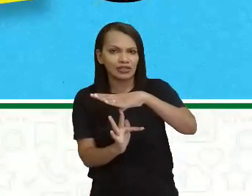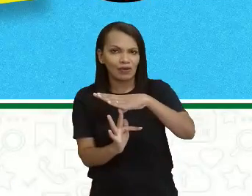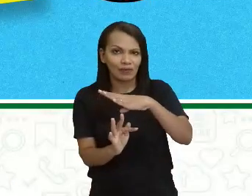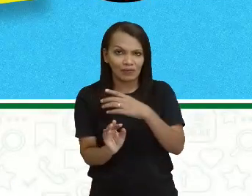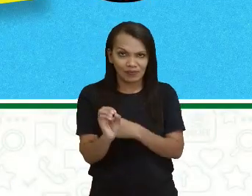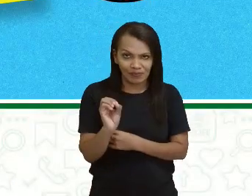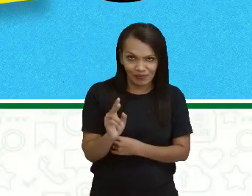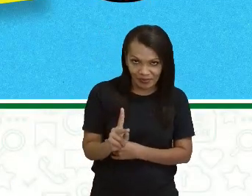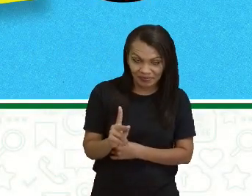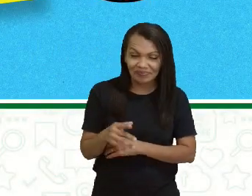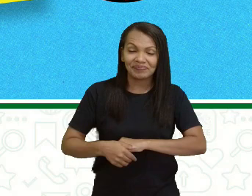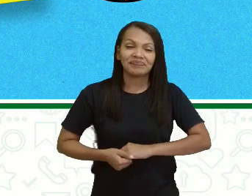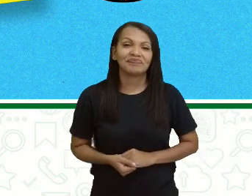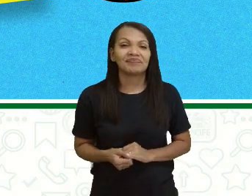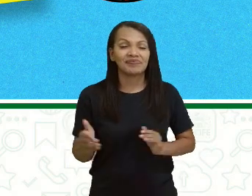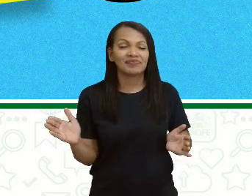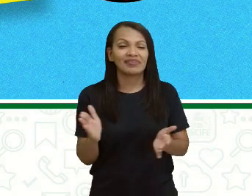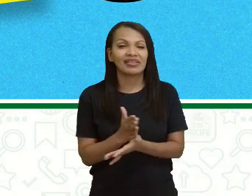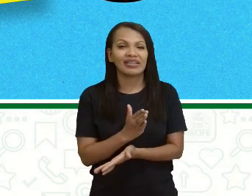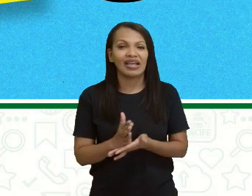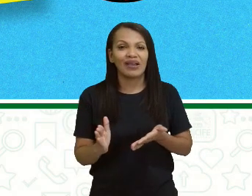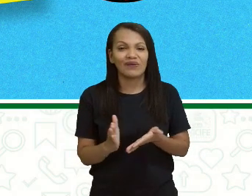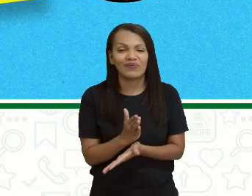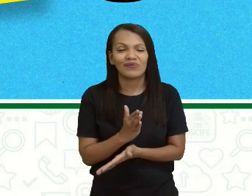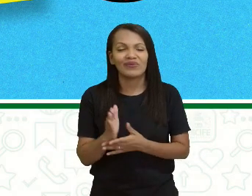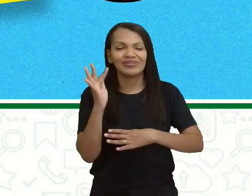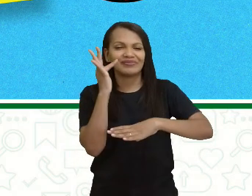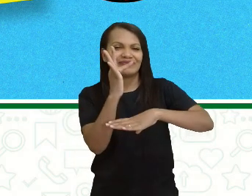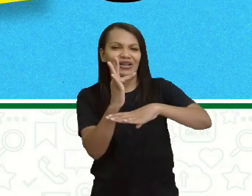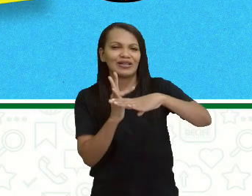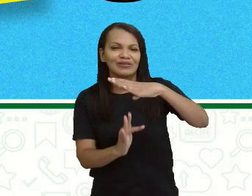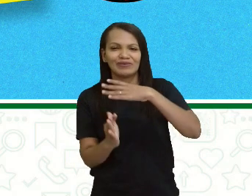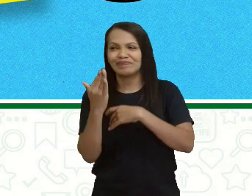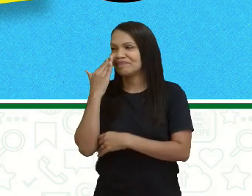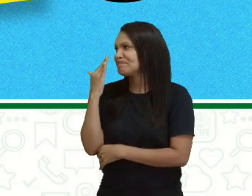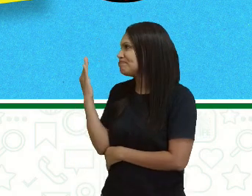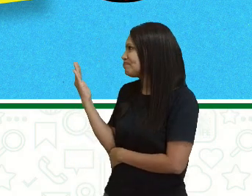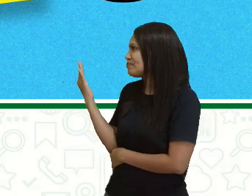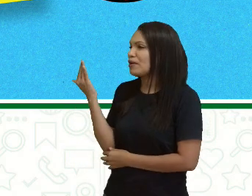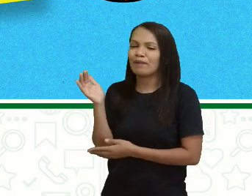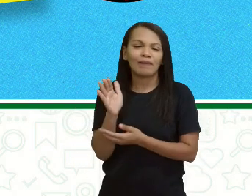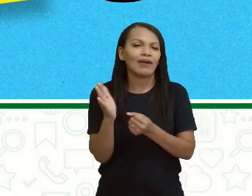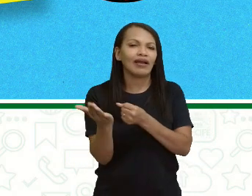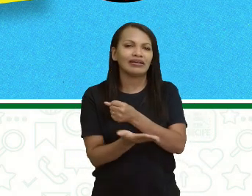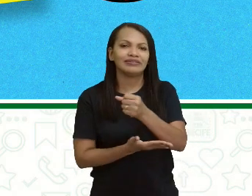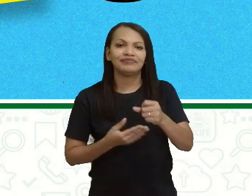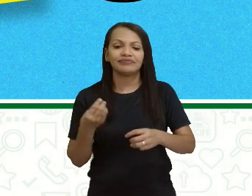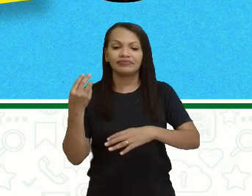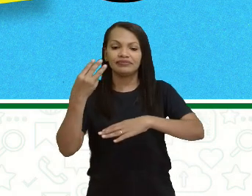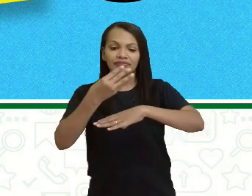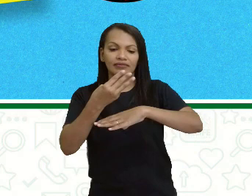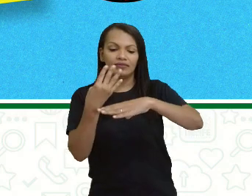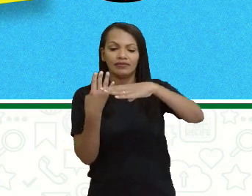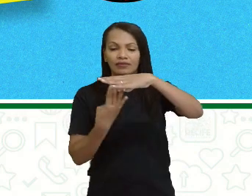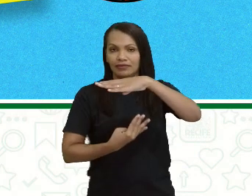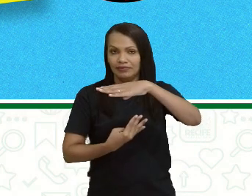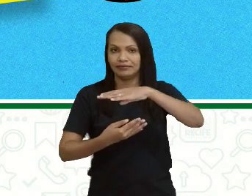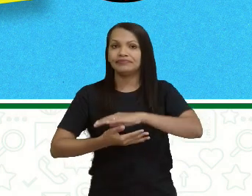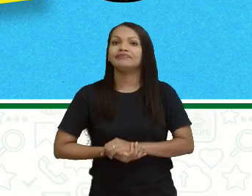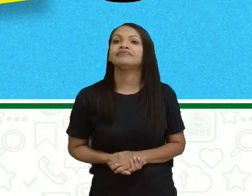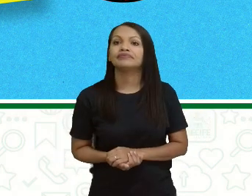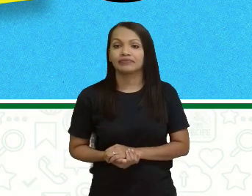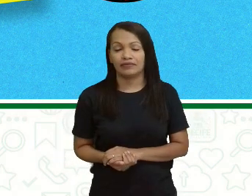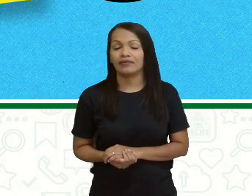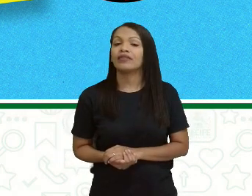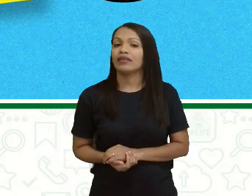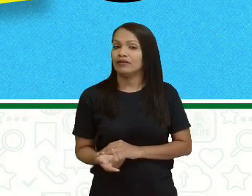Olha só, coloquei aí algumas frações básicas, né? 3/4, olha, tá ali. Eu tenho 4, mas eu